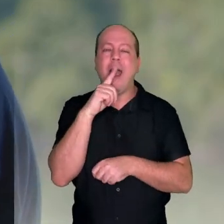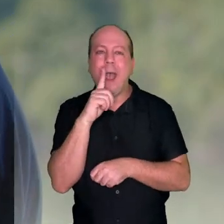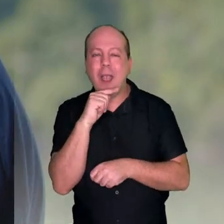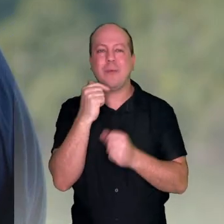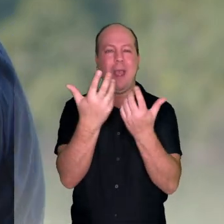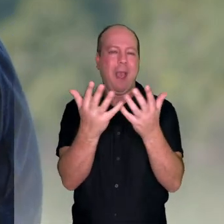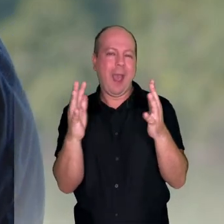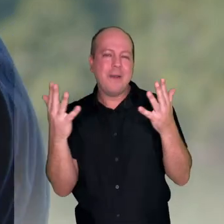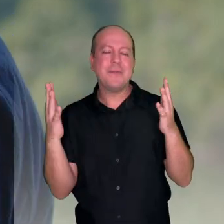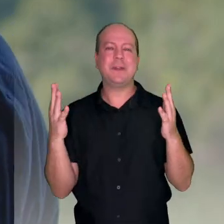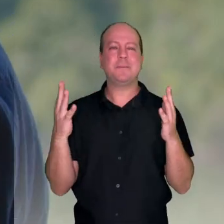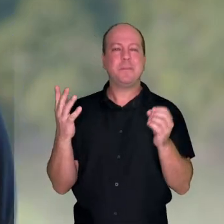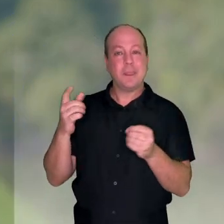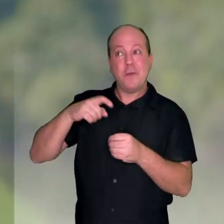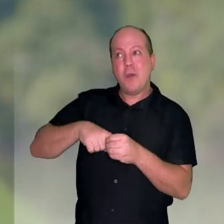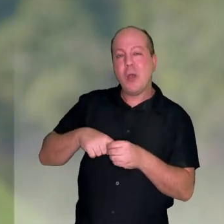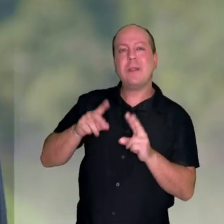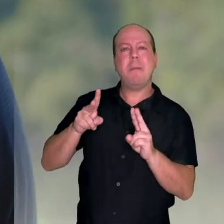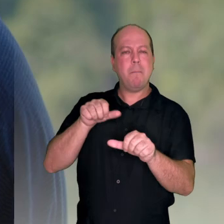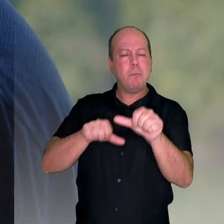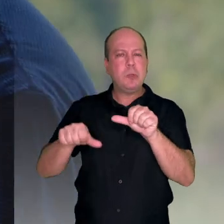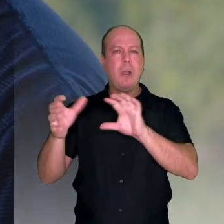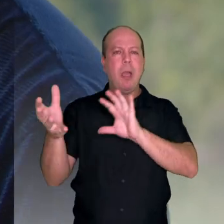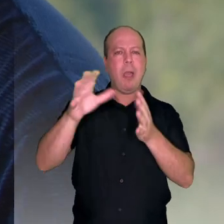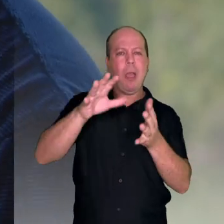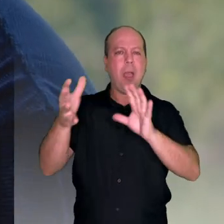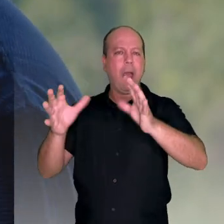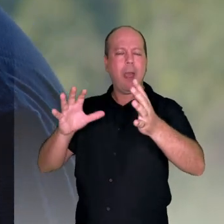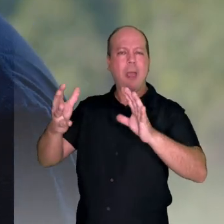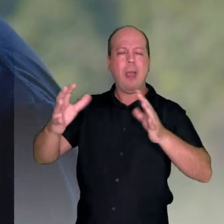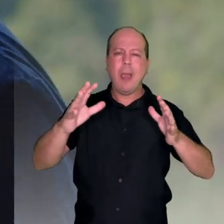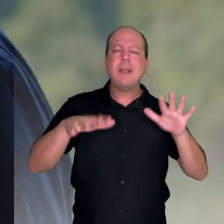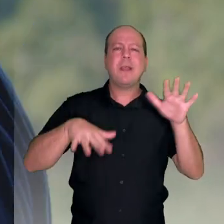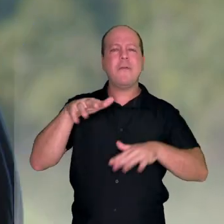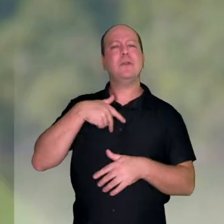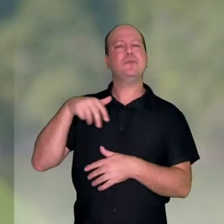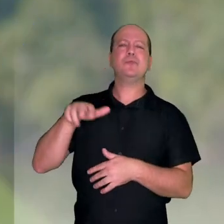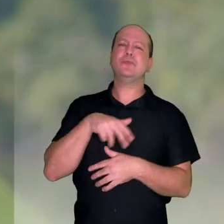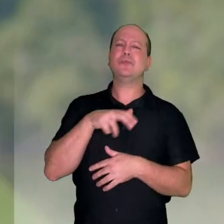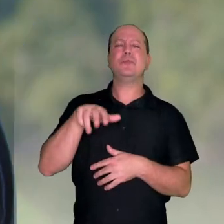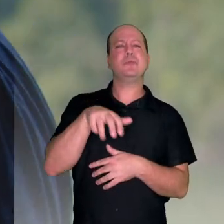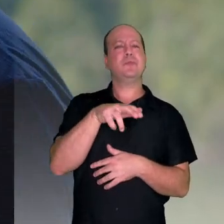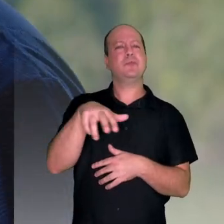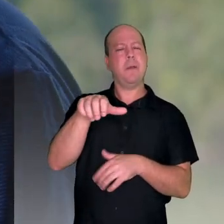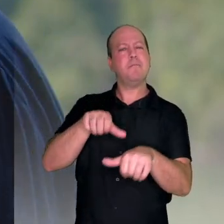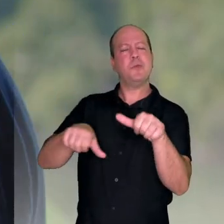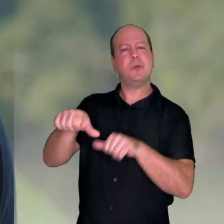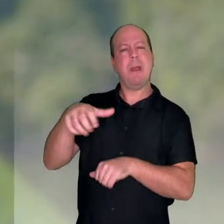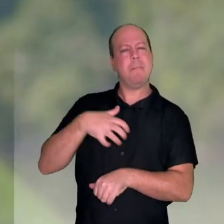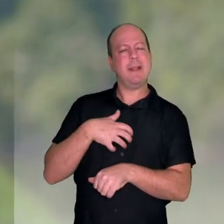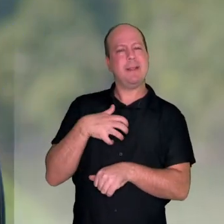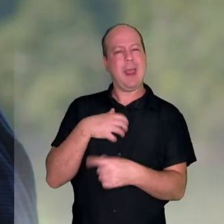a água, as árvores, daí você volta e aqueles elementos mudam de configuração à medida em que você caminha, né? O seu